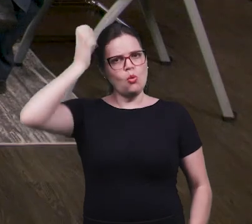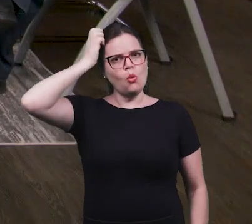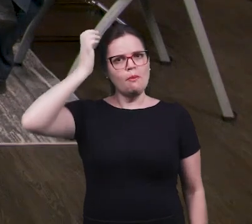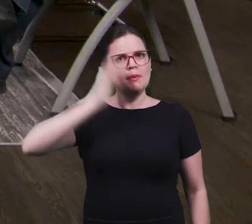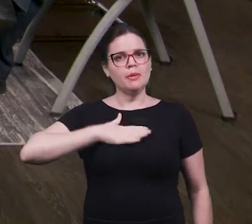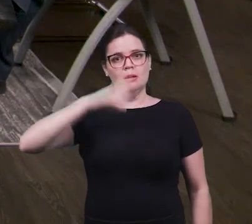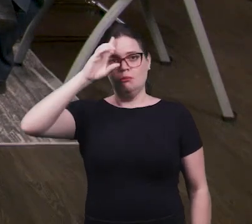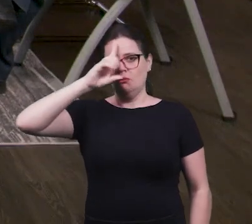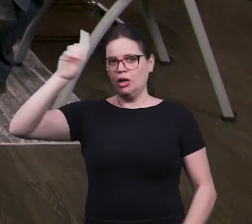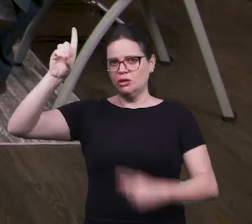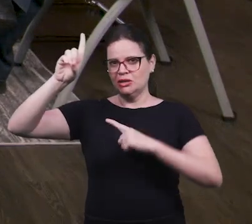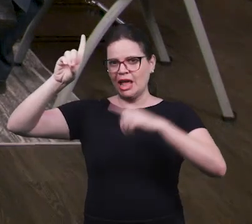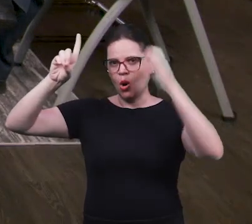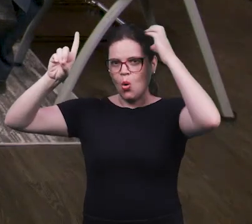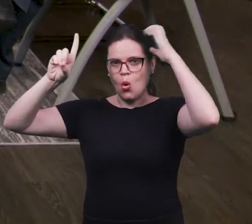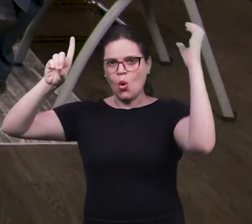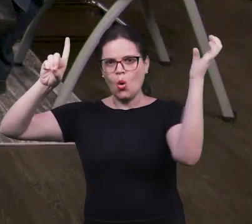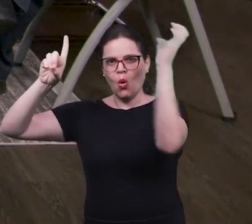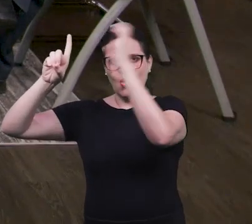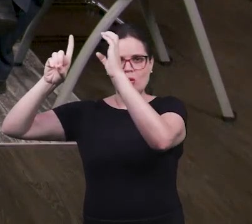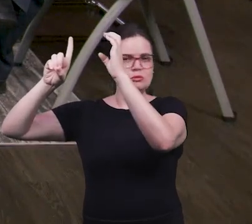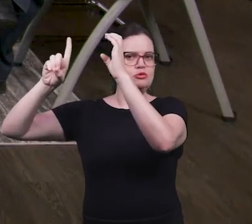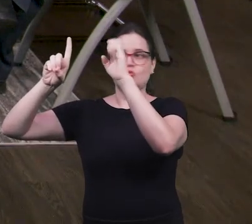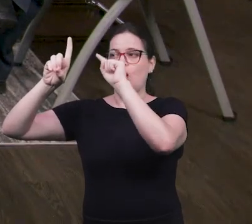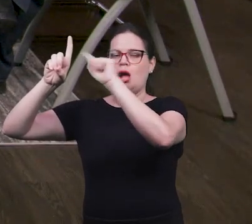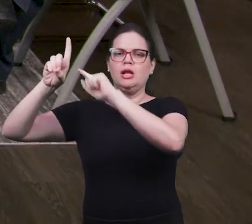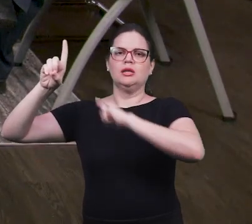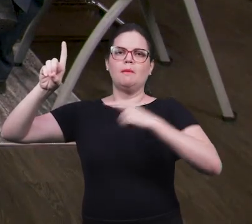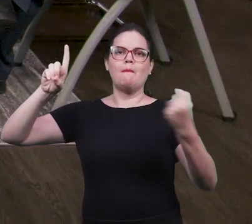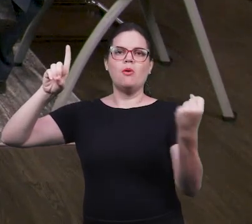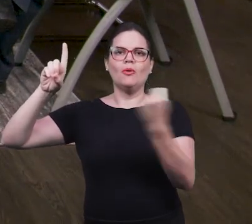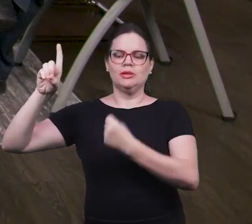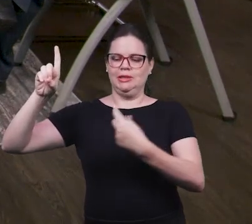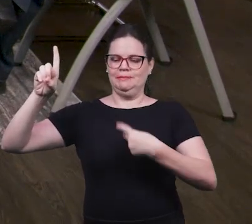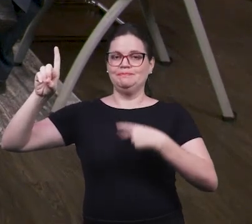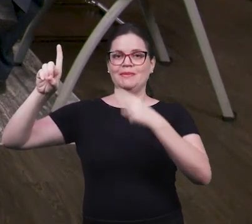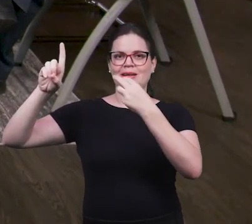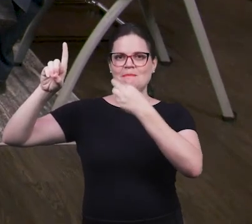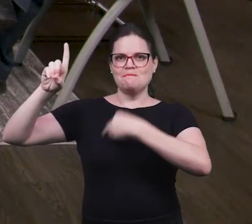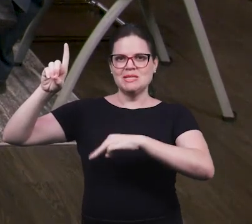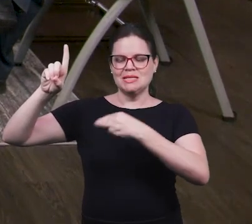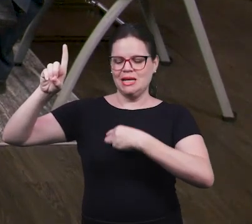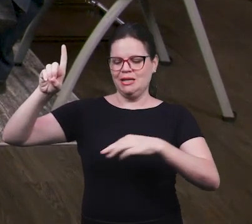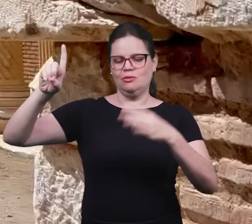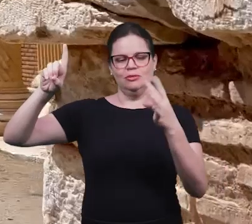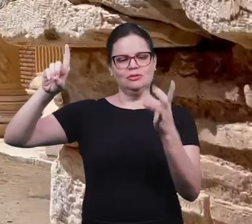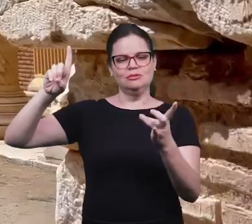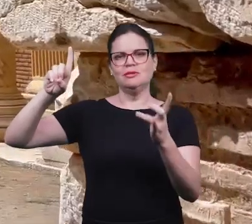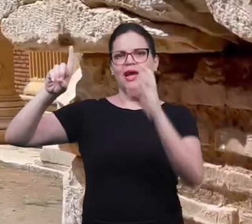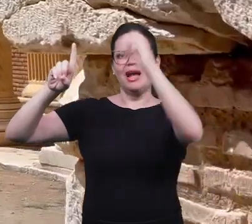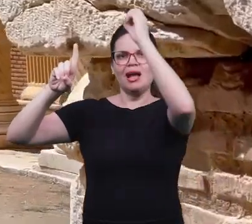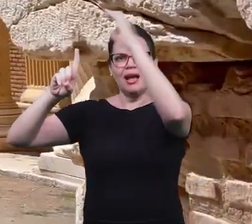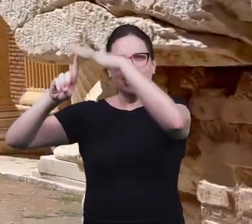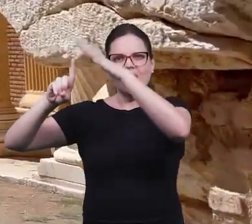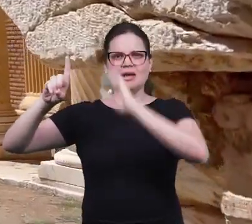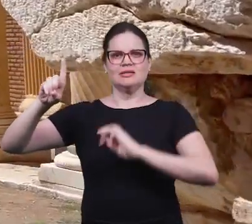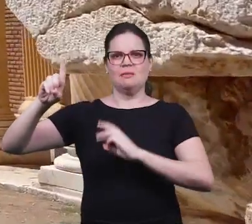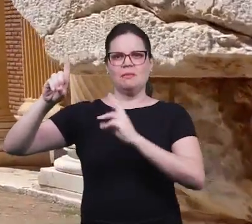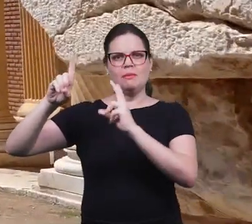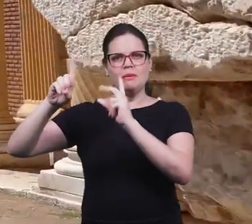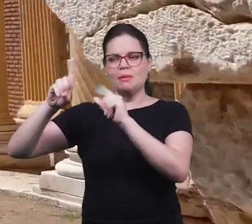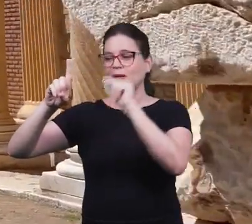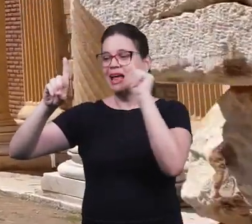o seu amor, a sua misericórdia, aquilo que nós sentimos e vivemos. Então, Sardes é isso